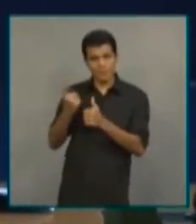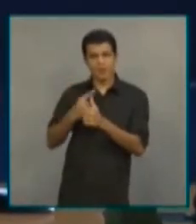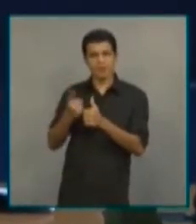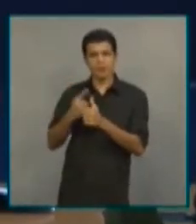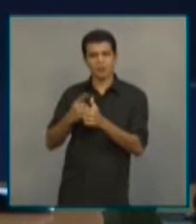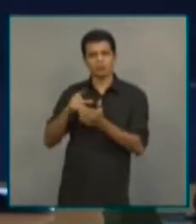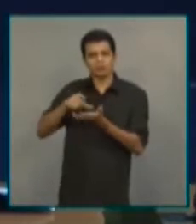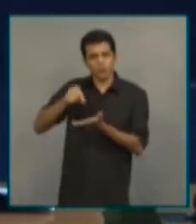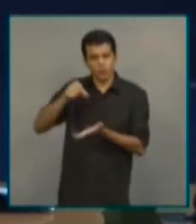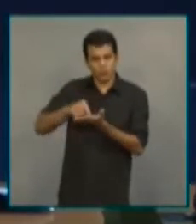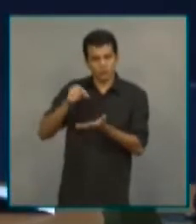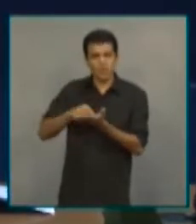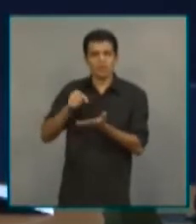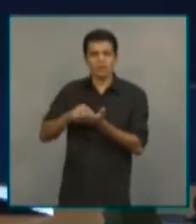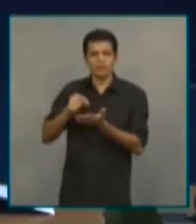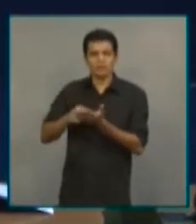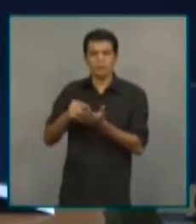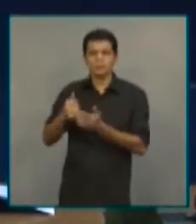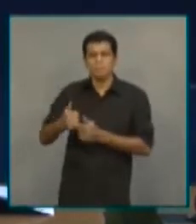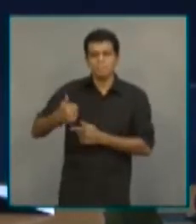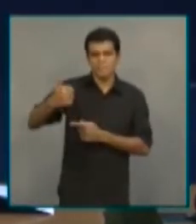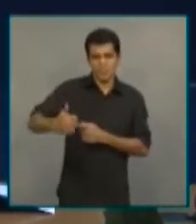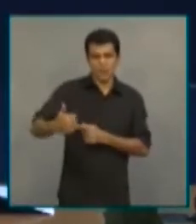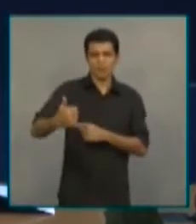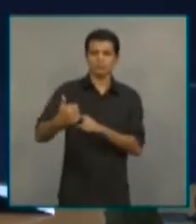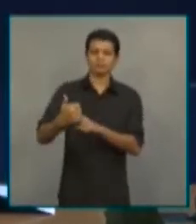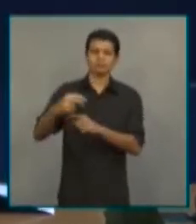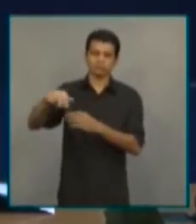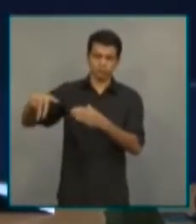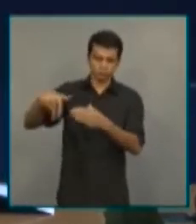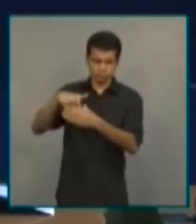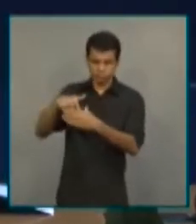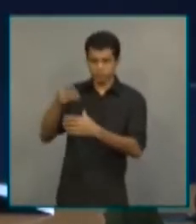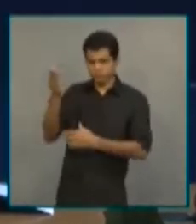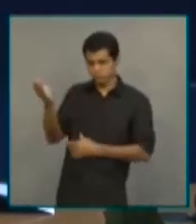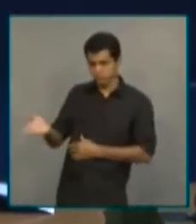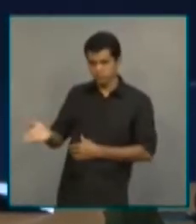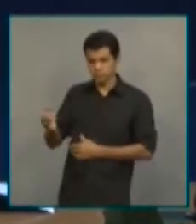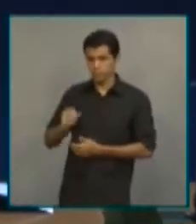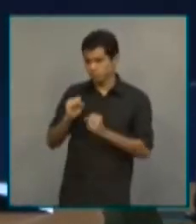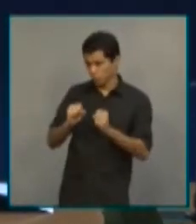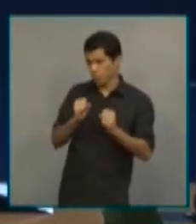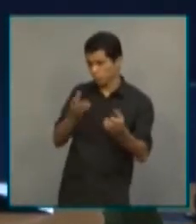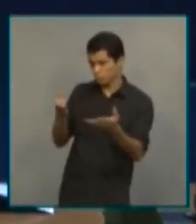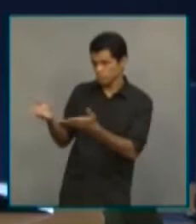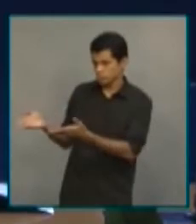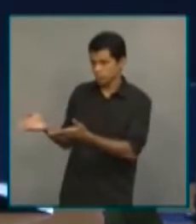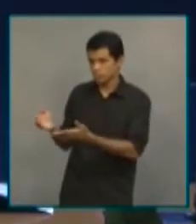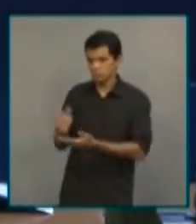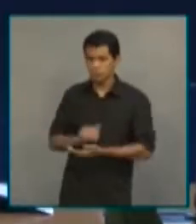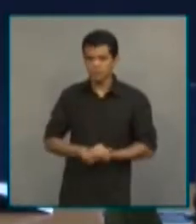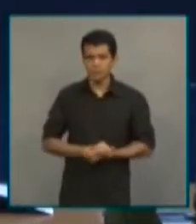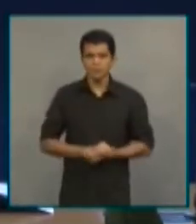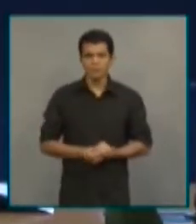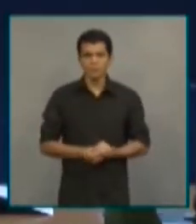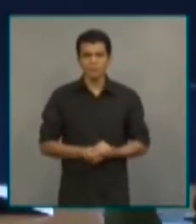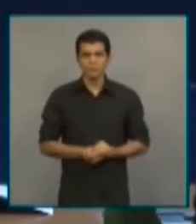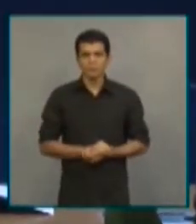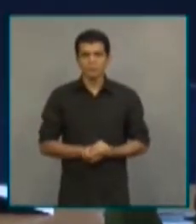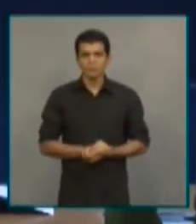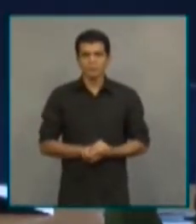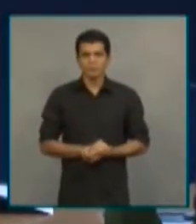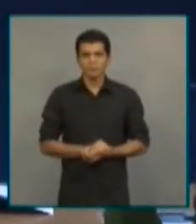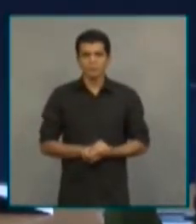durante o debate. Candidato Luiz Antônio Lima, pode se dirigir aqui à direita, por favor, Luiz Antônio.